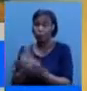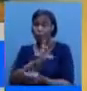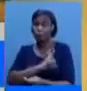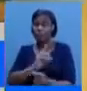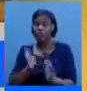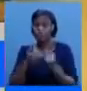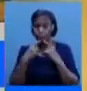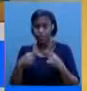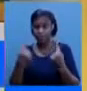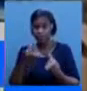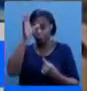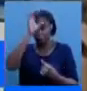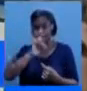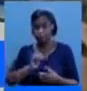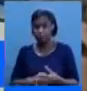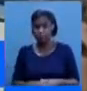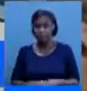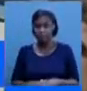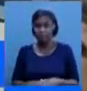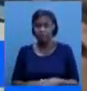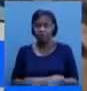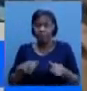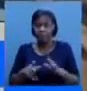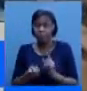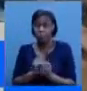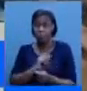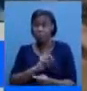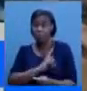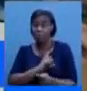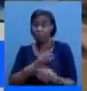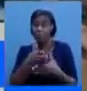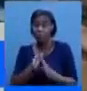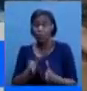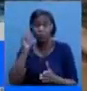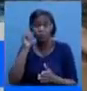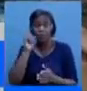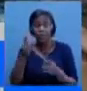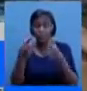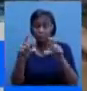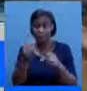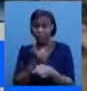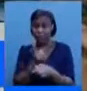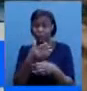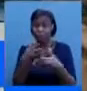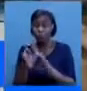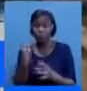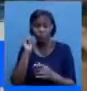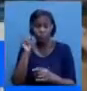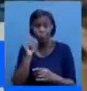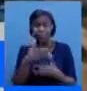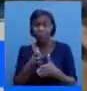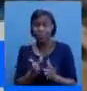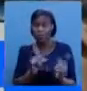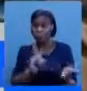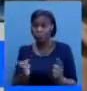já anunciados pelo Executivo. Mas privatizações em setores estratégicos, de empresas que atuam em setores estratégicos. O setor